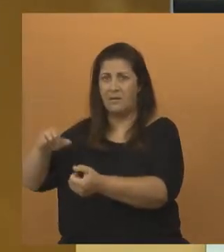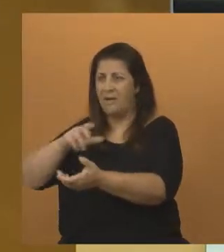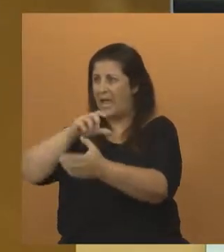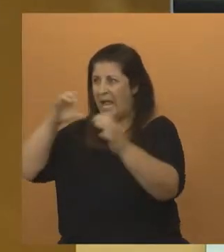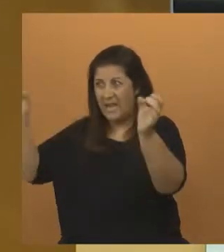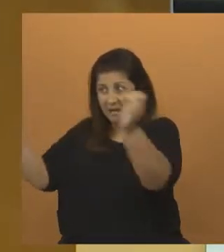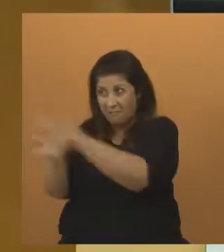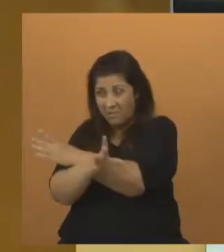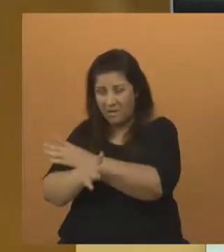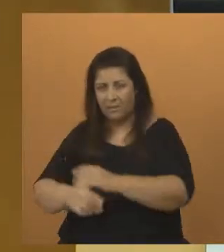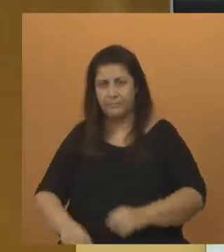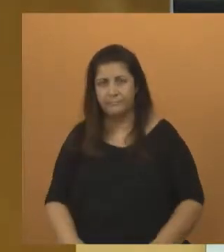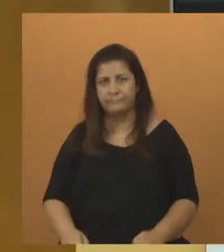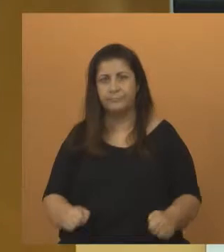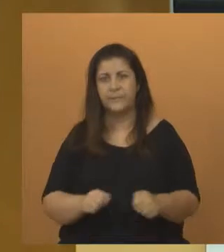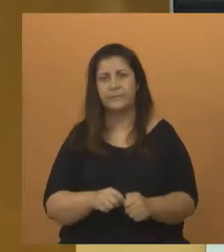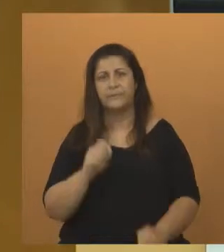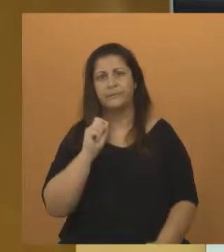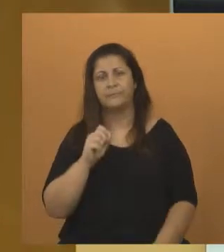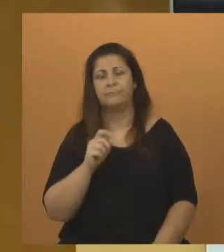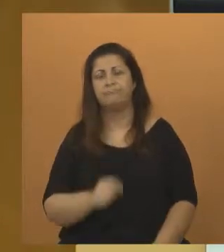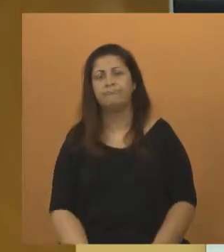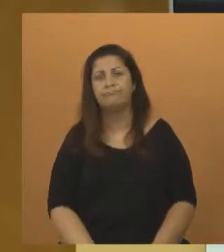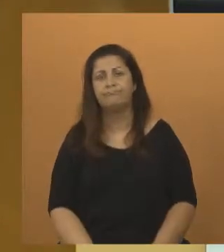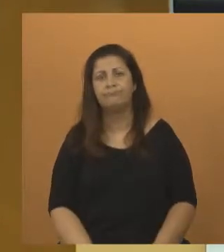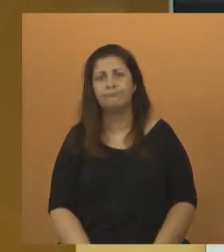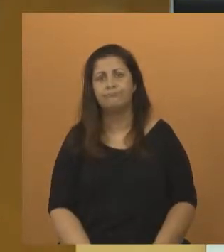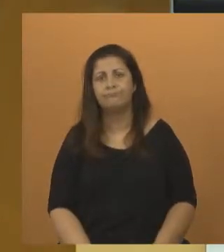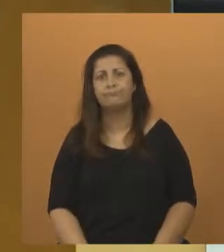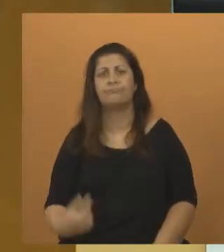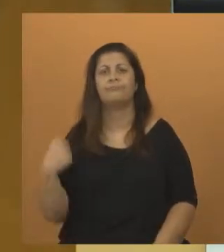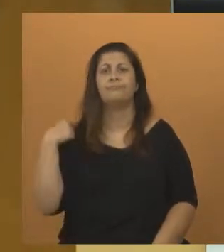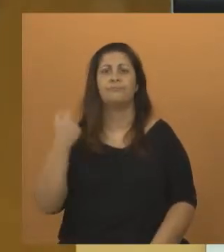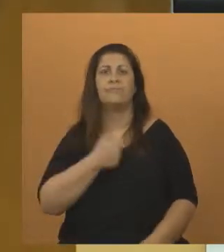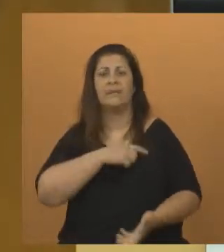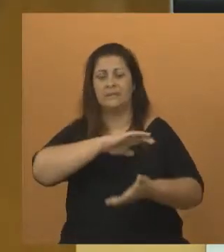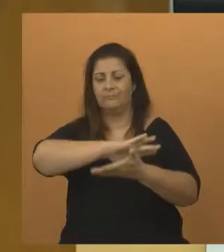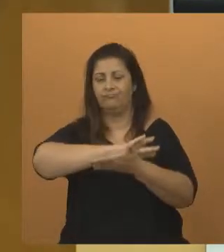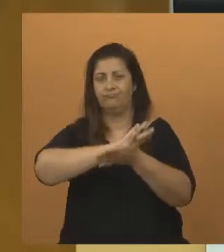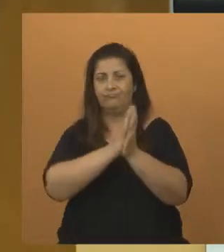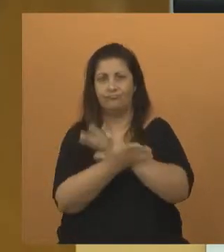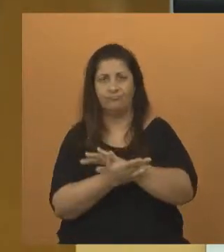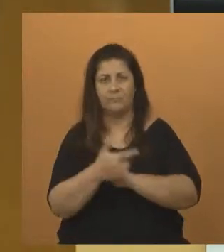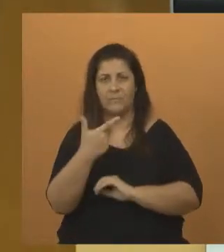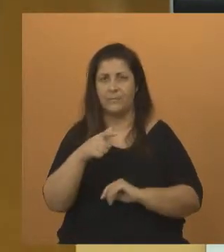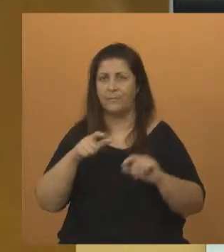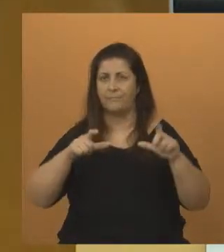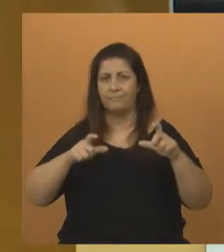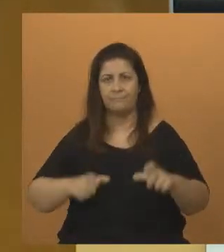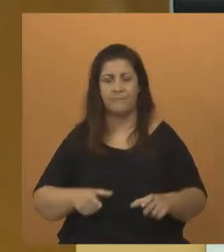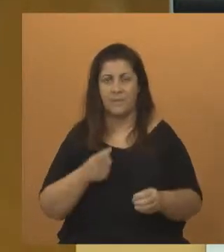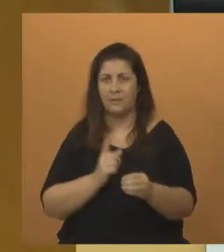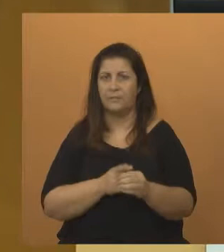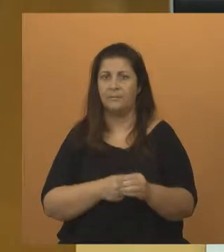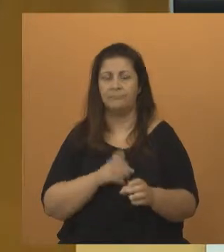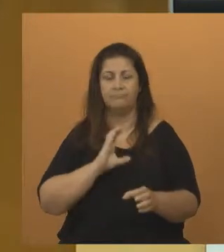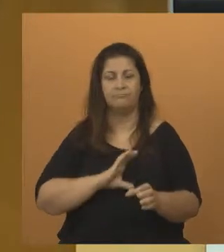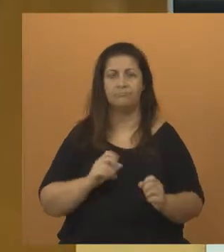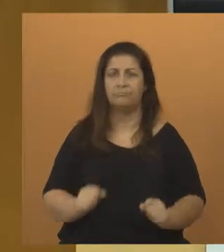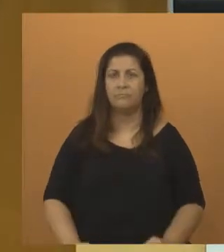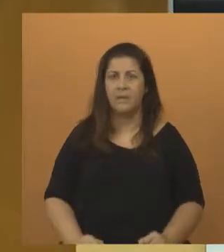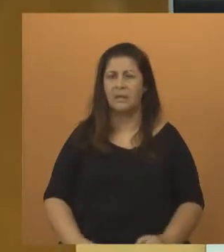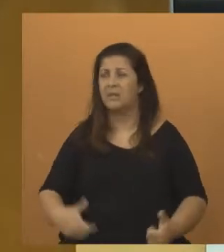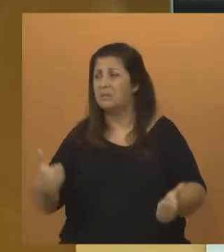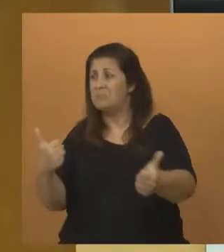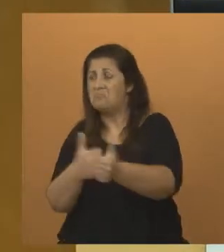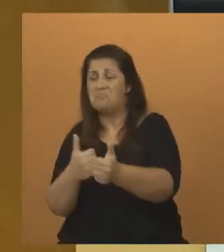nós vamos fazer o quê, vereador Haber? Nós vamos acabar com esses campos e não ter local no centro da cidade, na imediação